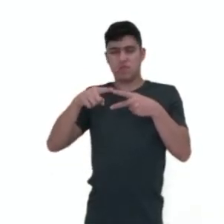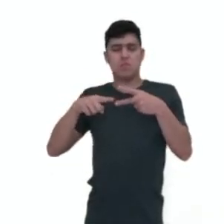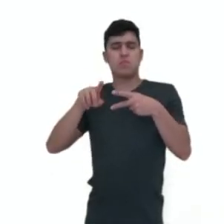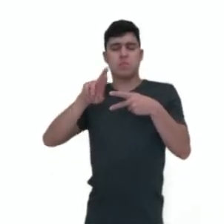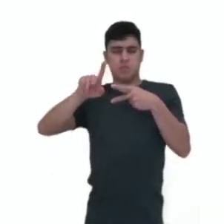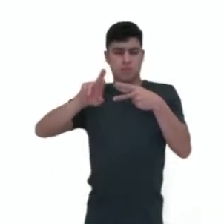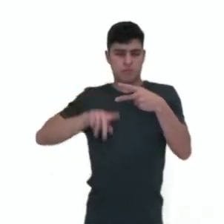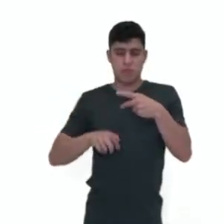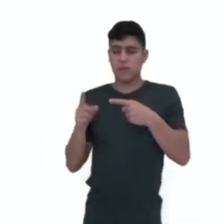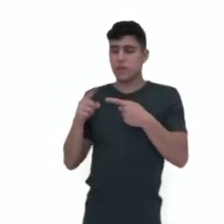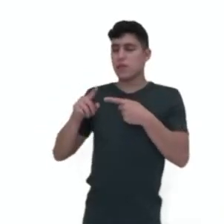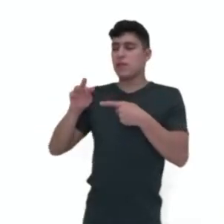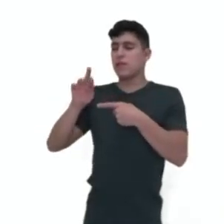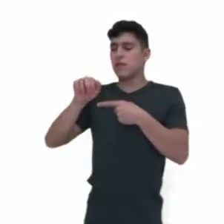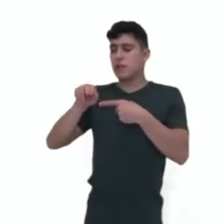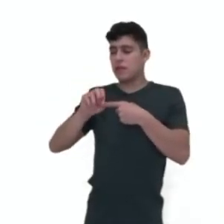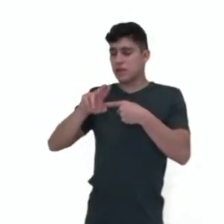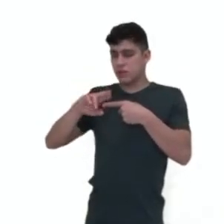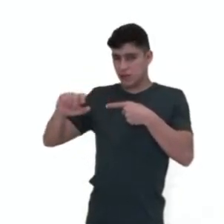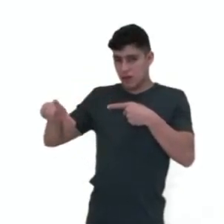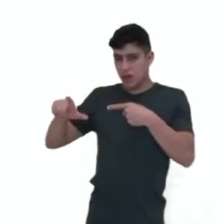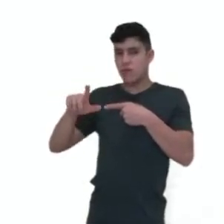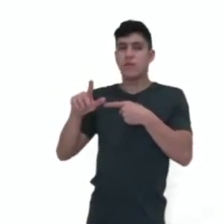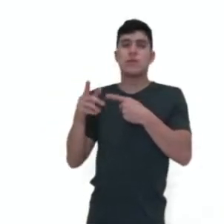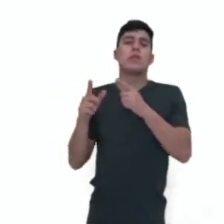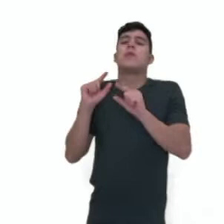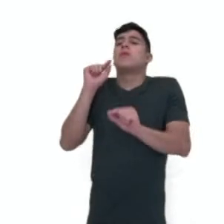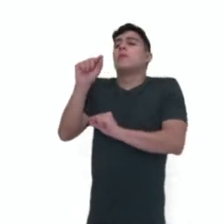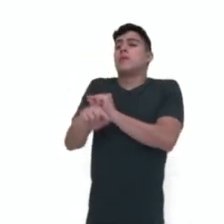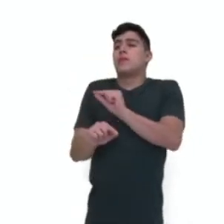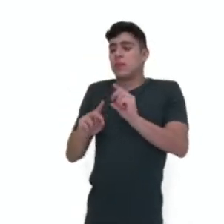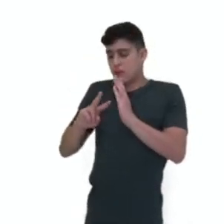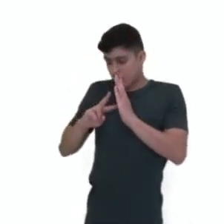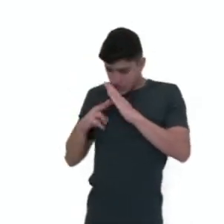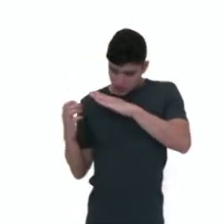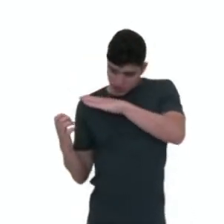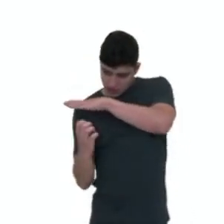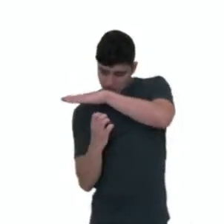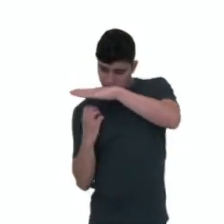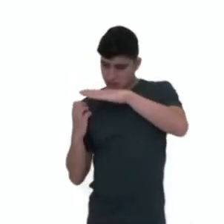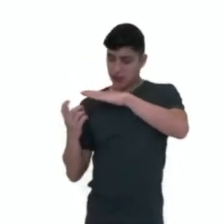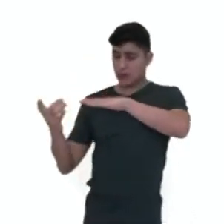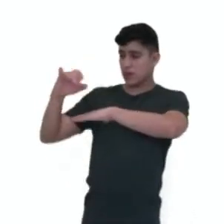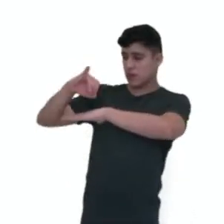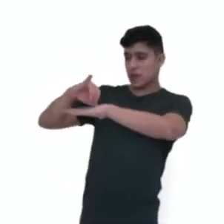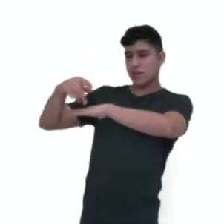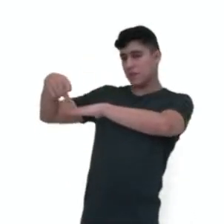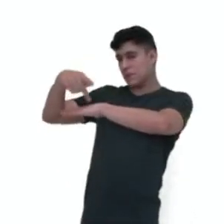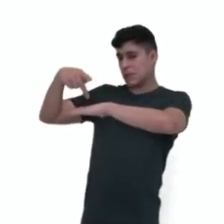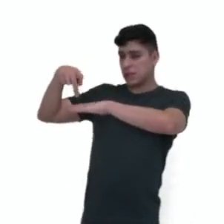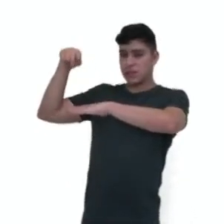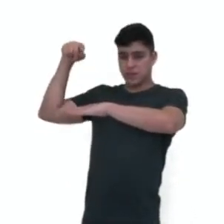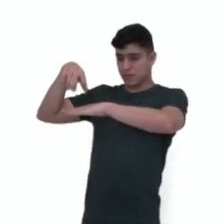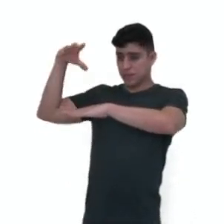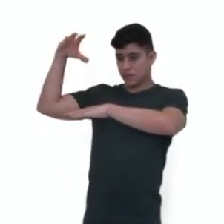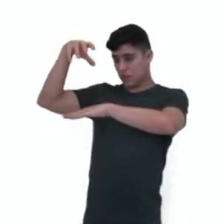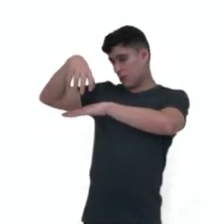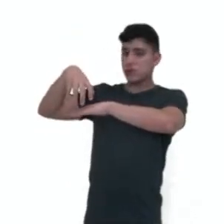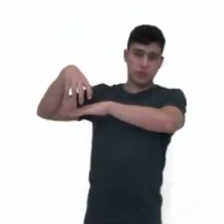empresa transnacional? Basicamente, são empresas que possuem a matriz em um país, mas elas